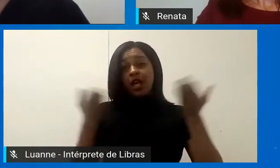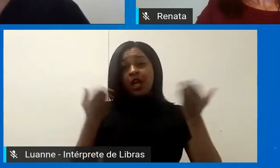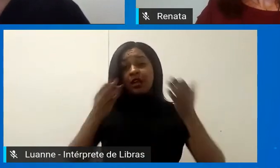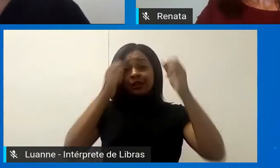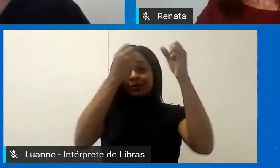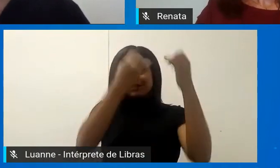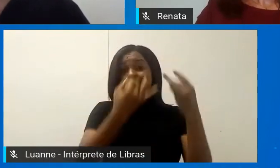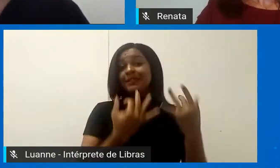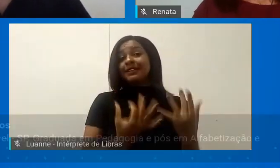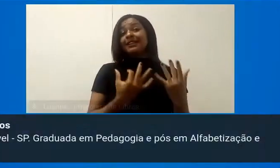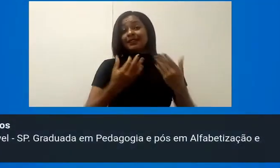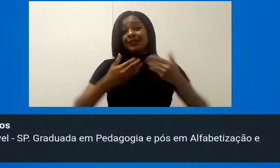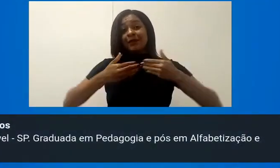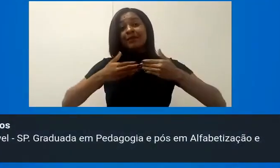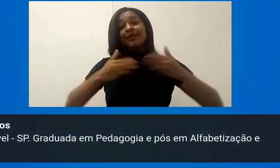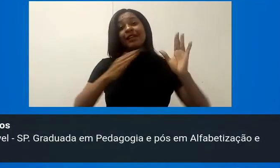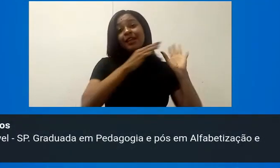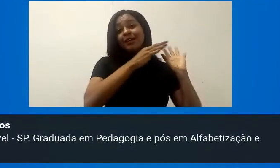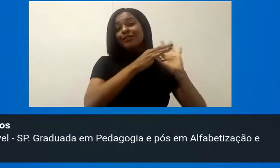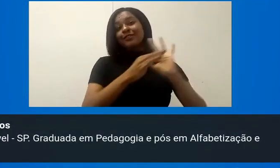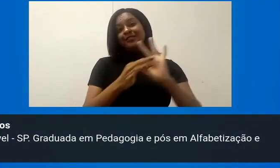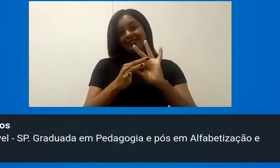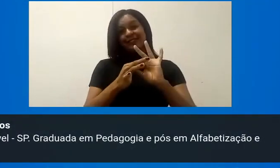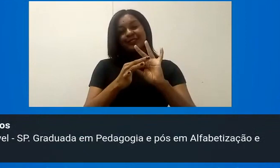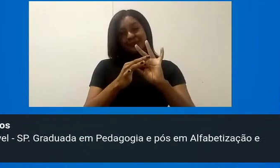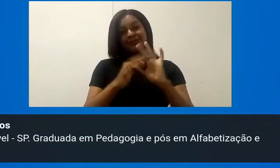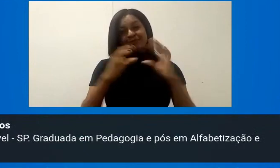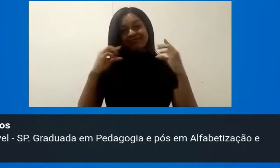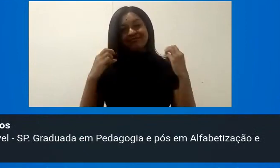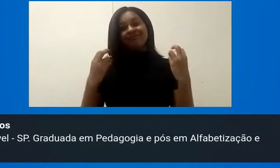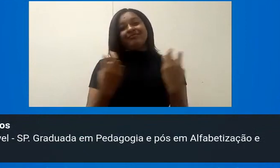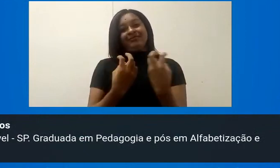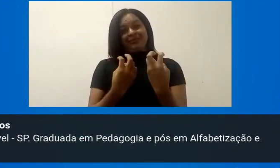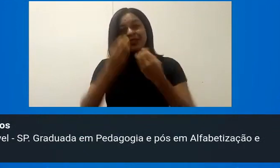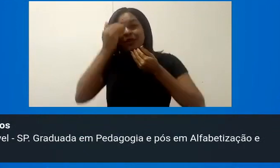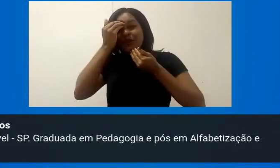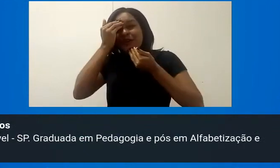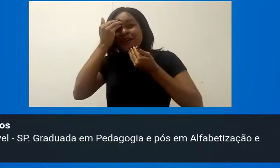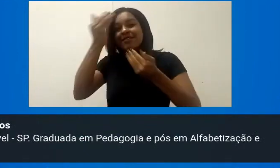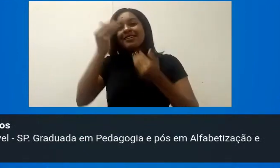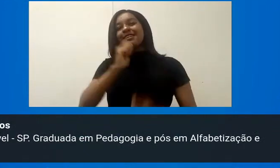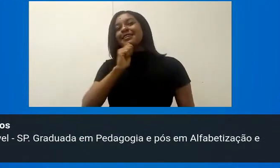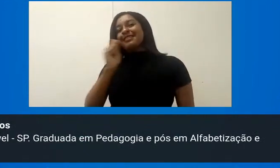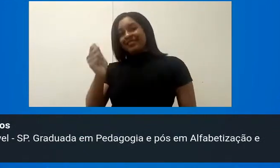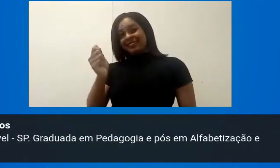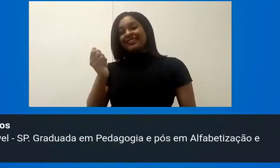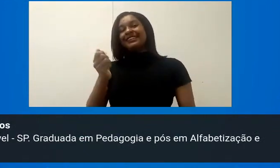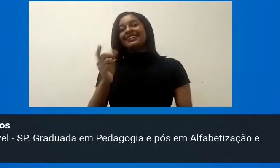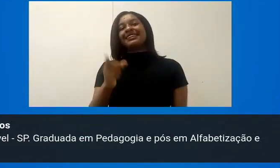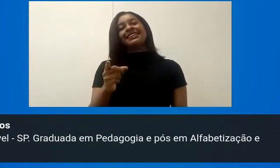Para fazer abertura e contextualização dessa mesa então Renata muito obrigado passa a palavra para você